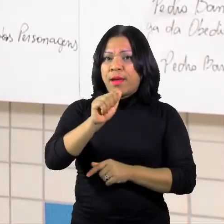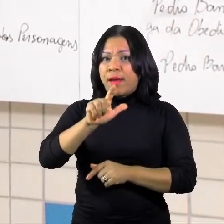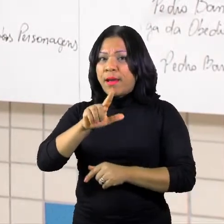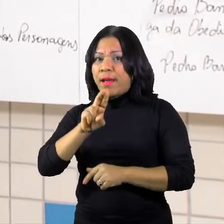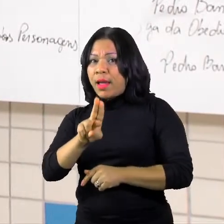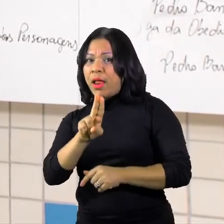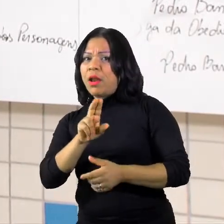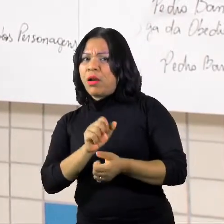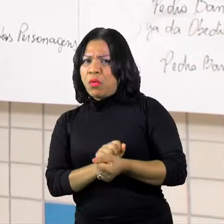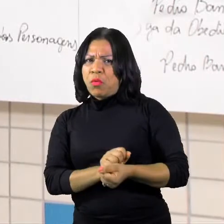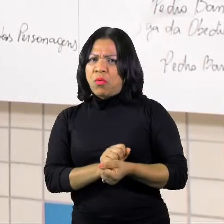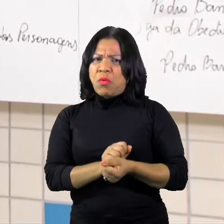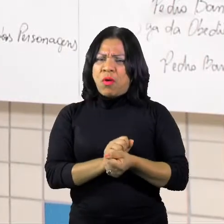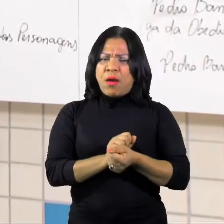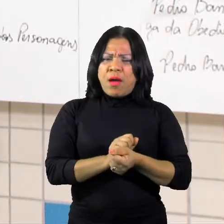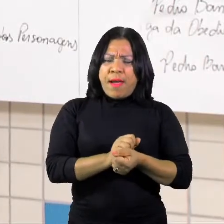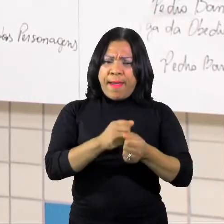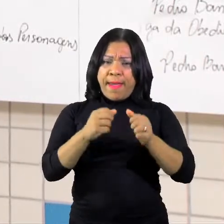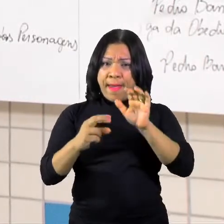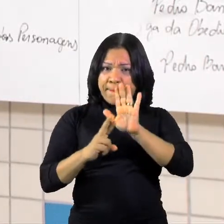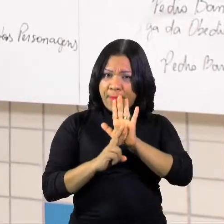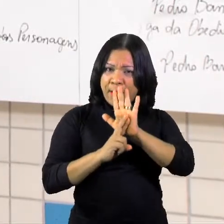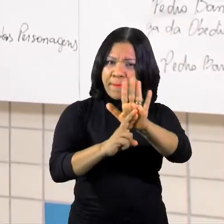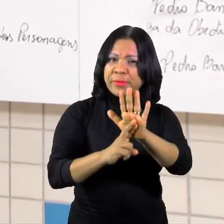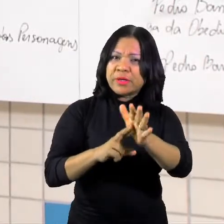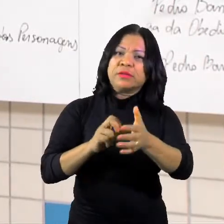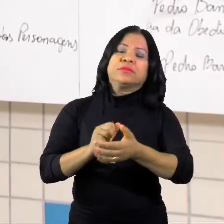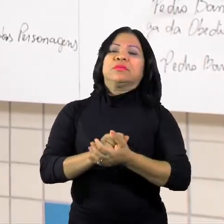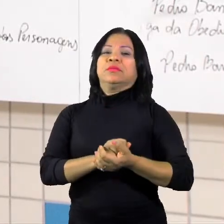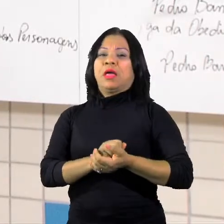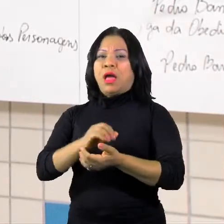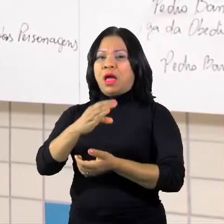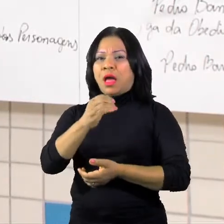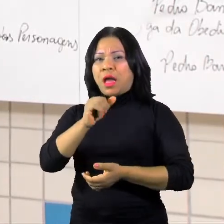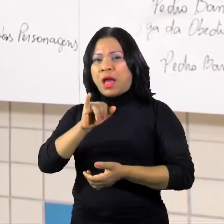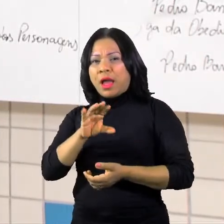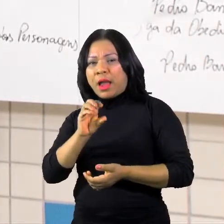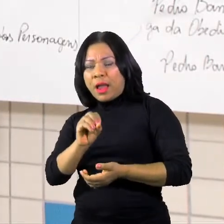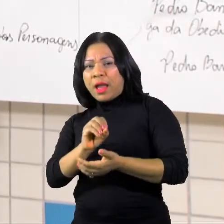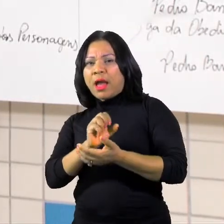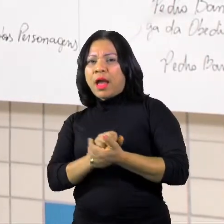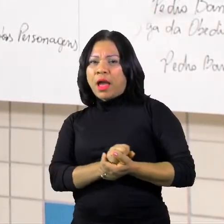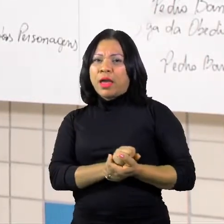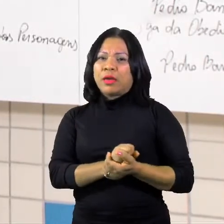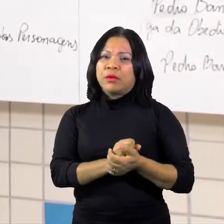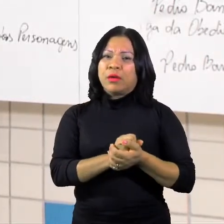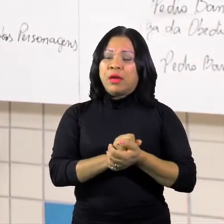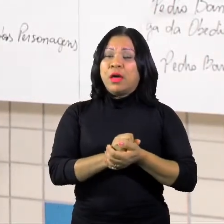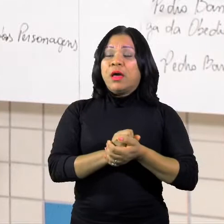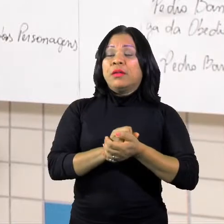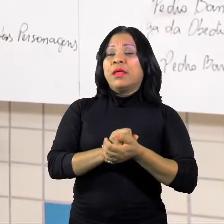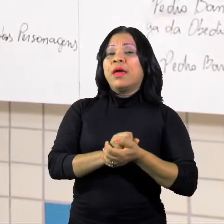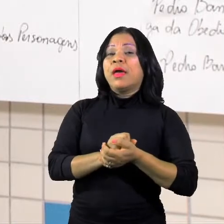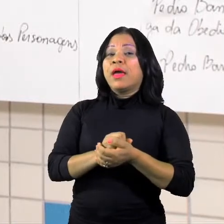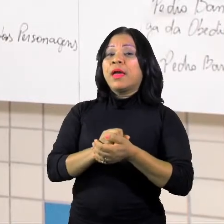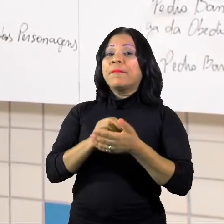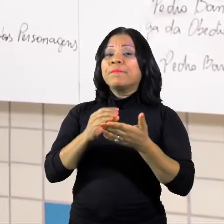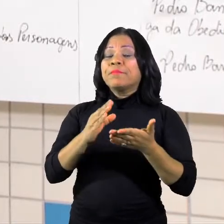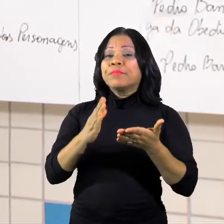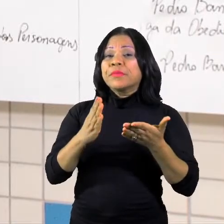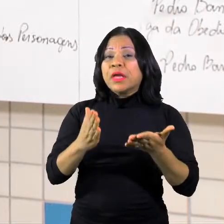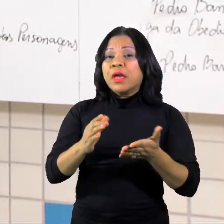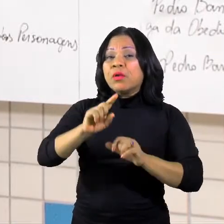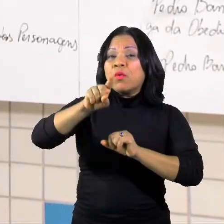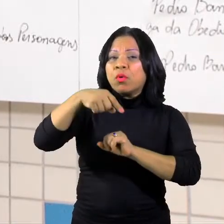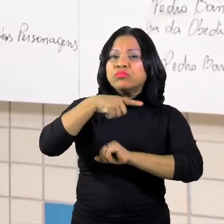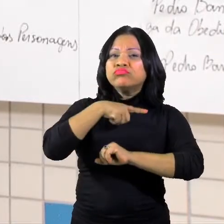quê? De representar. Já Calu era mestre na arte de representar. Crânio era uma das mentes mais brilhantes